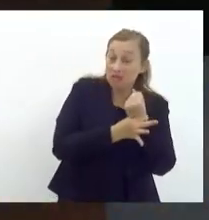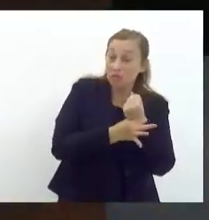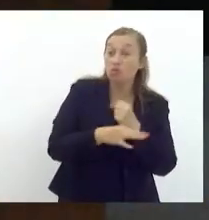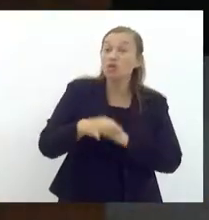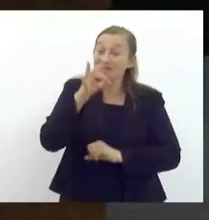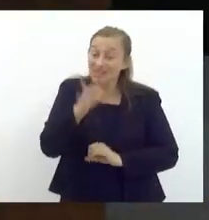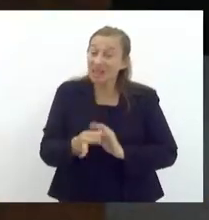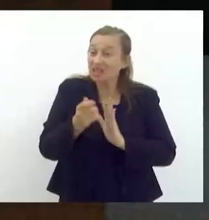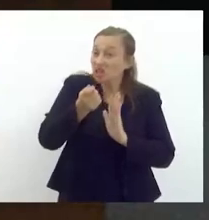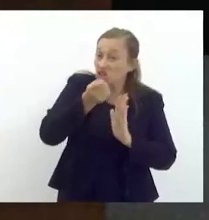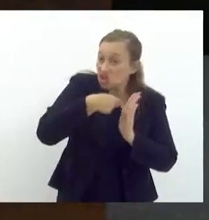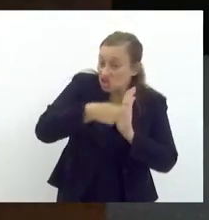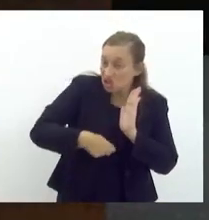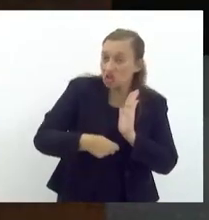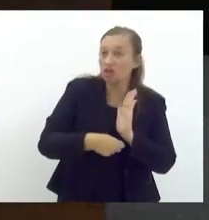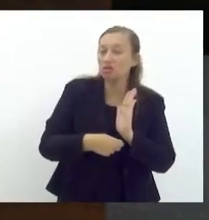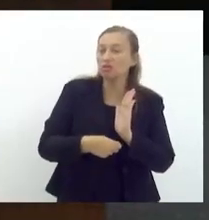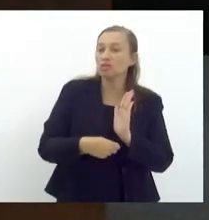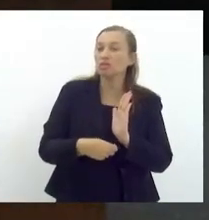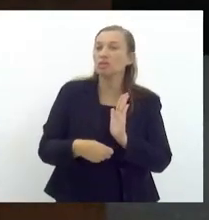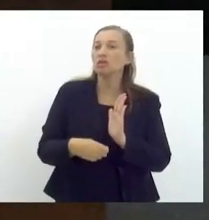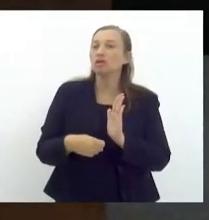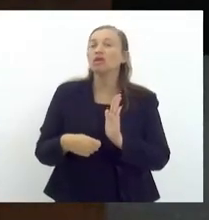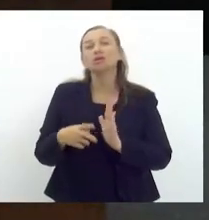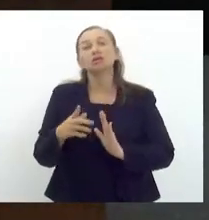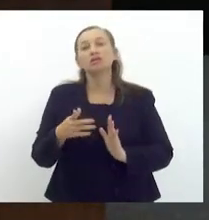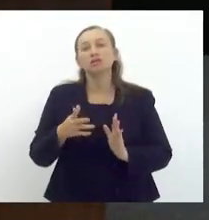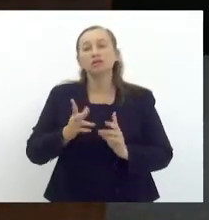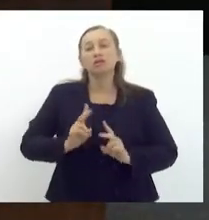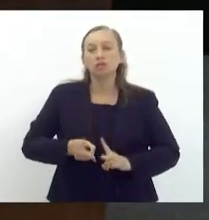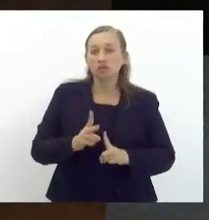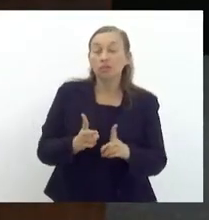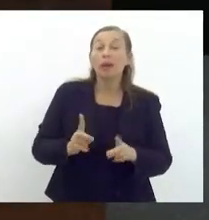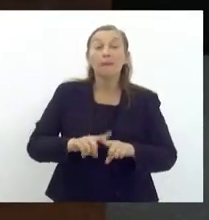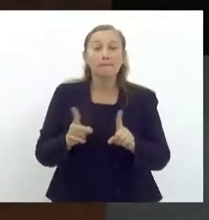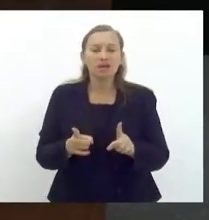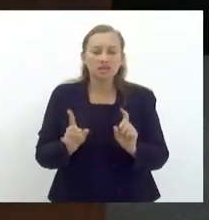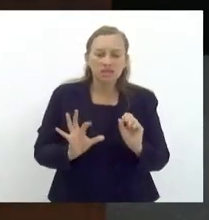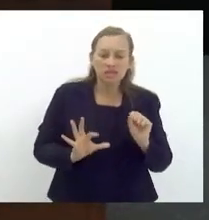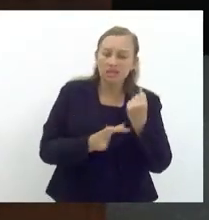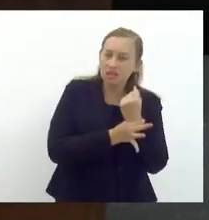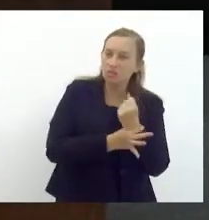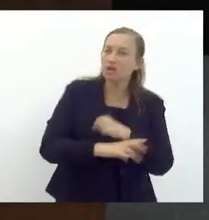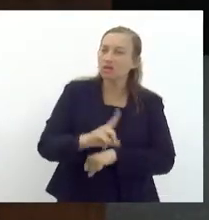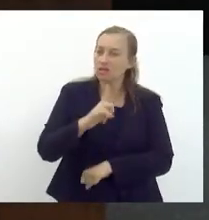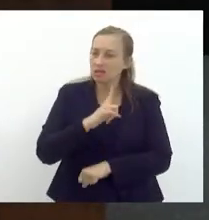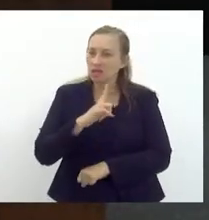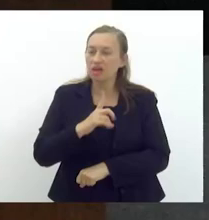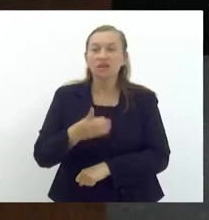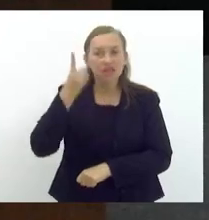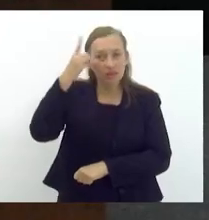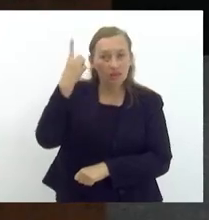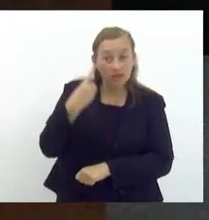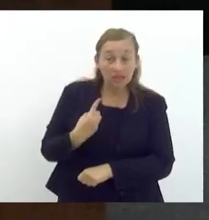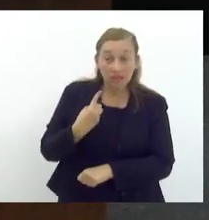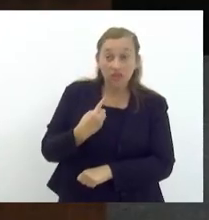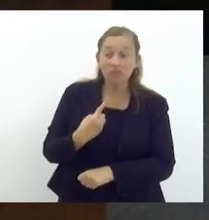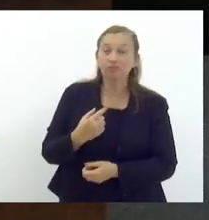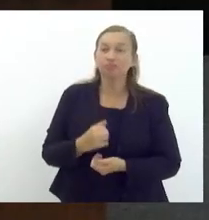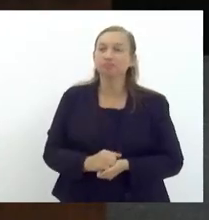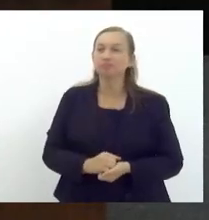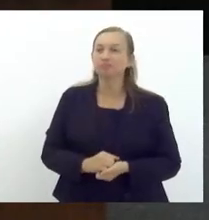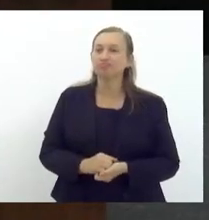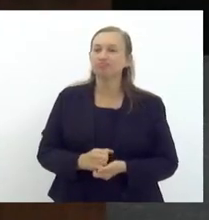que isso será tocado aliás em parte isso tem sido tocado mas ficou garantido deputada Dani que